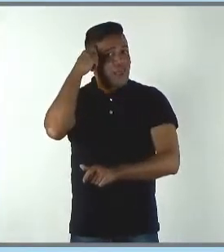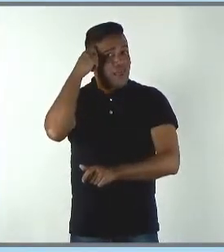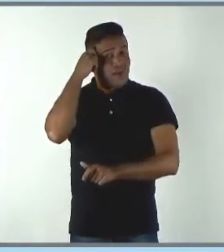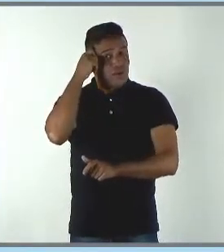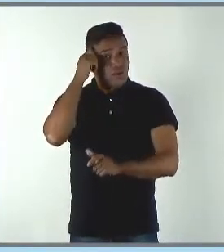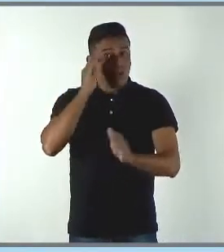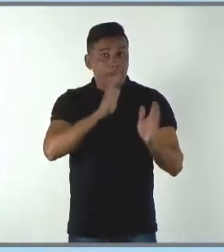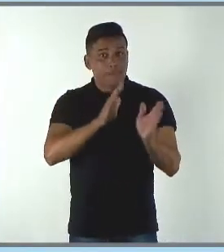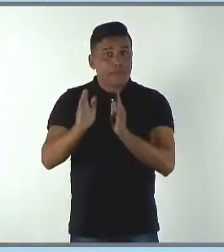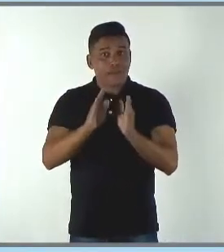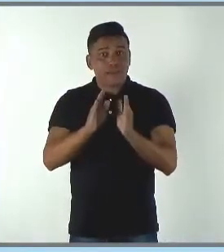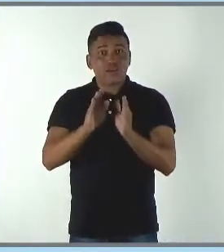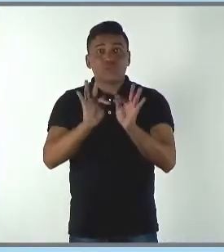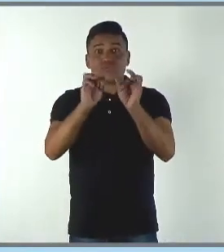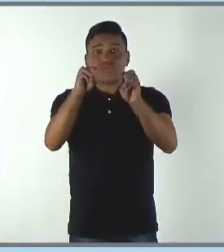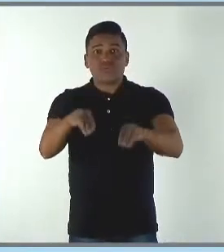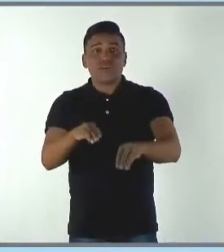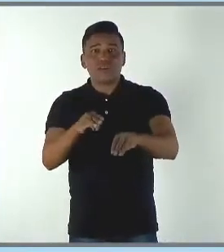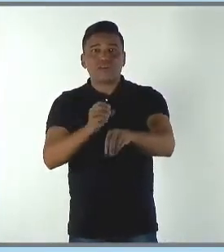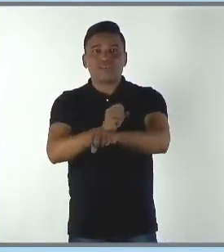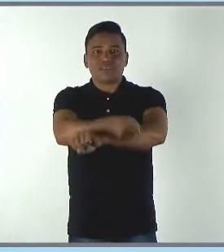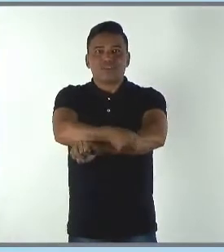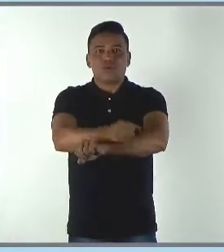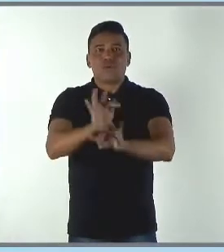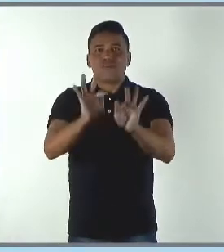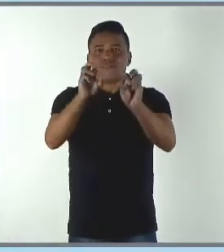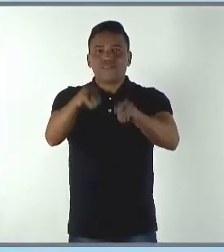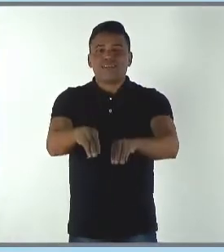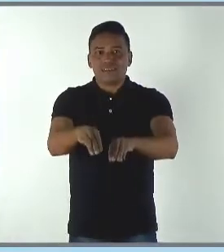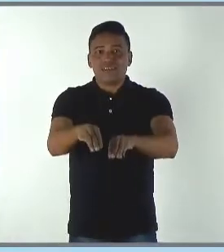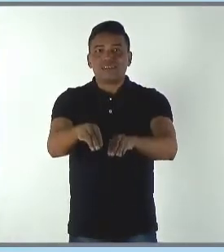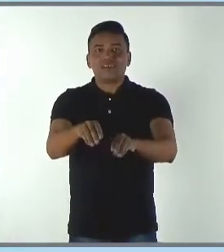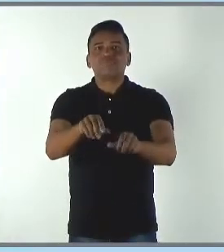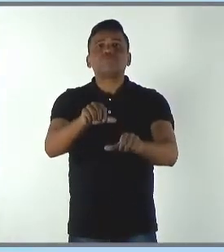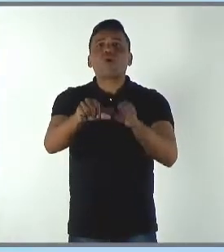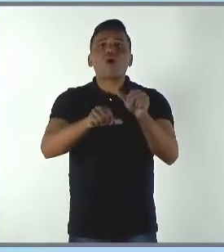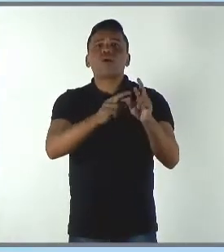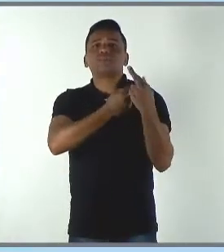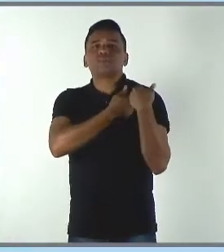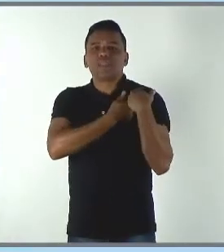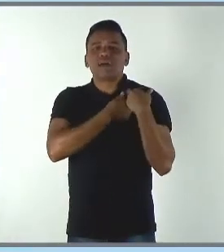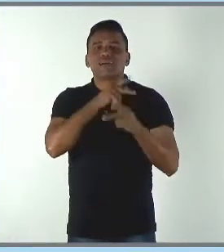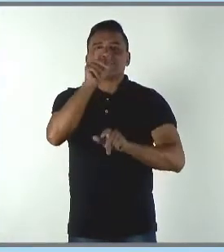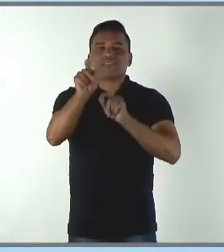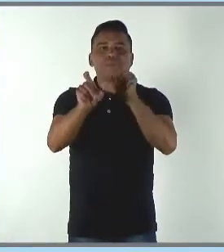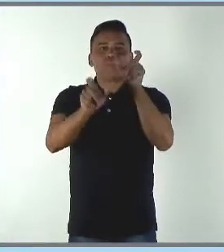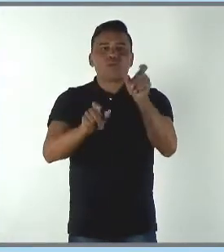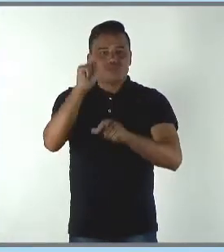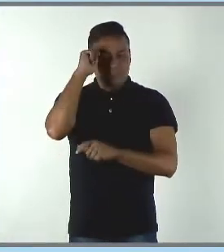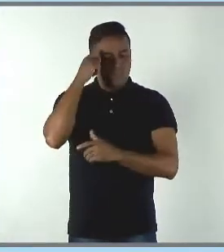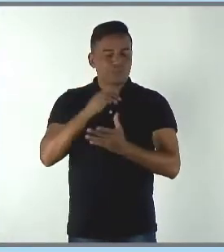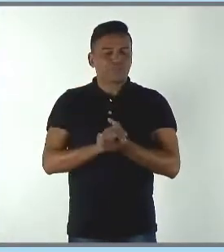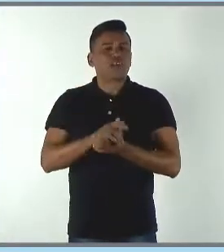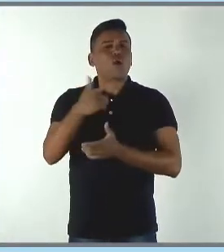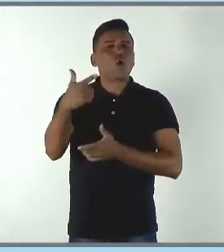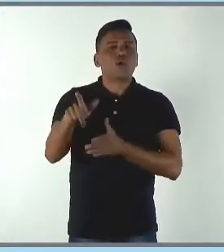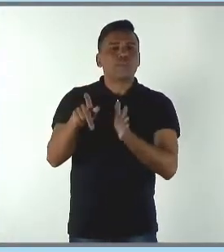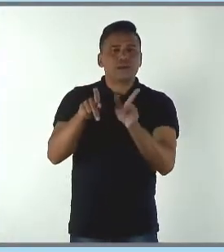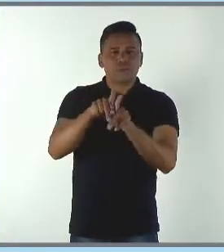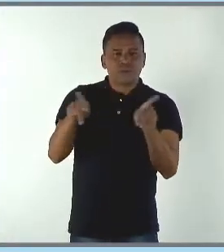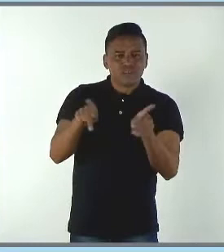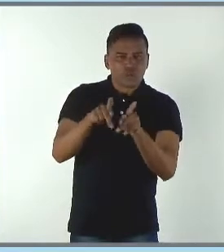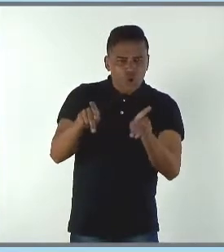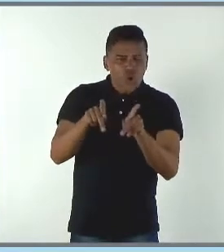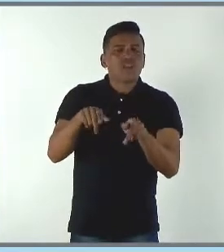Tá? Uma outra professora também que vem trabalhando nessa área, e ela tem um papel